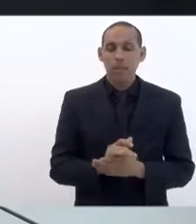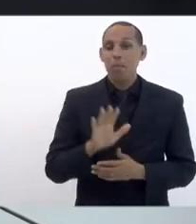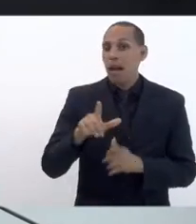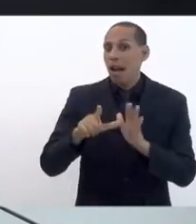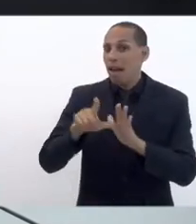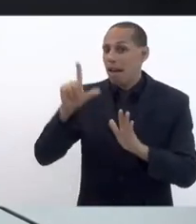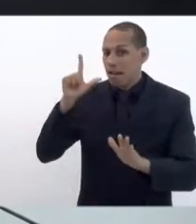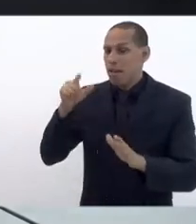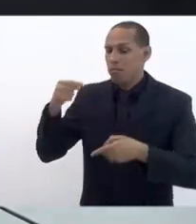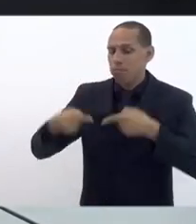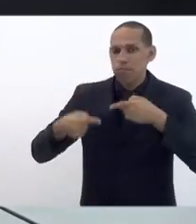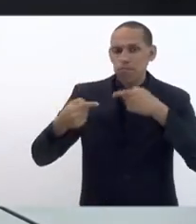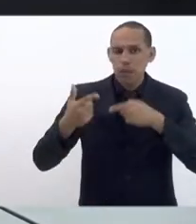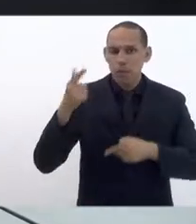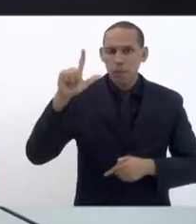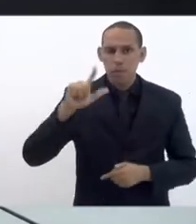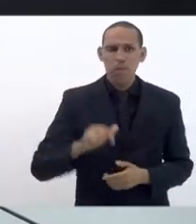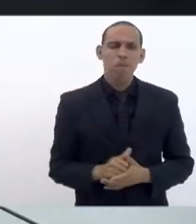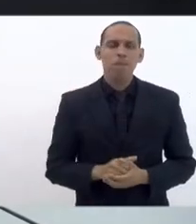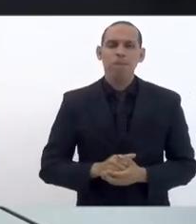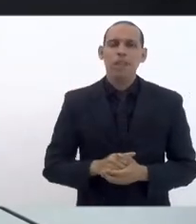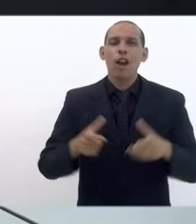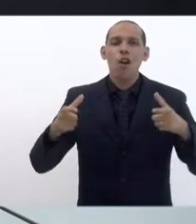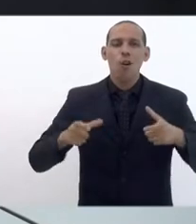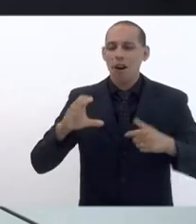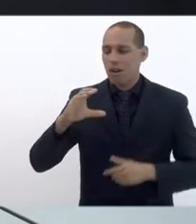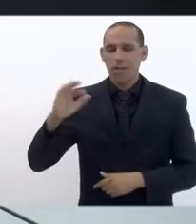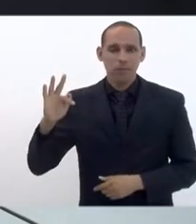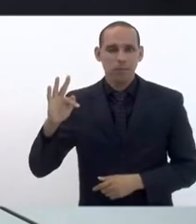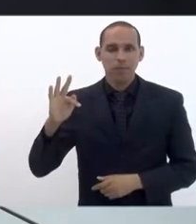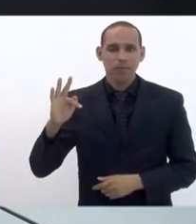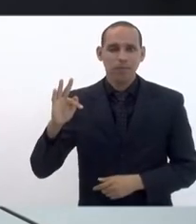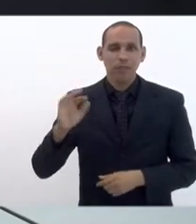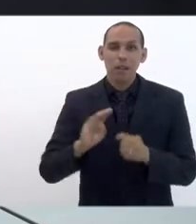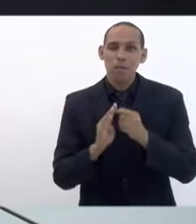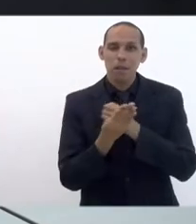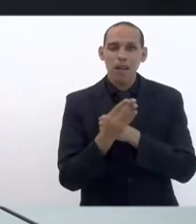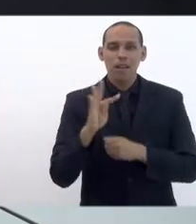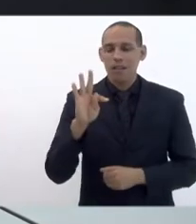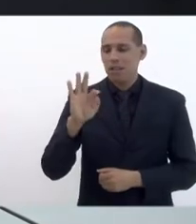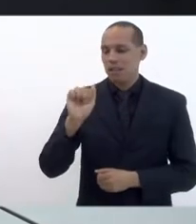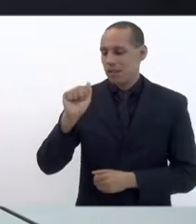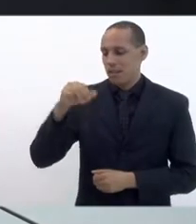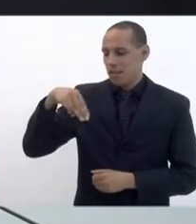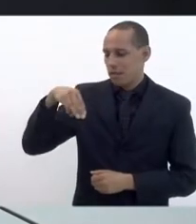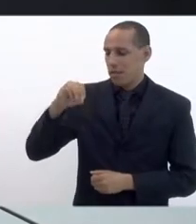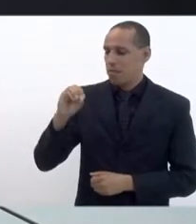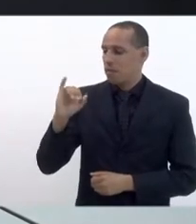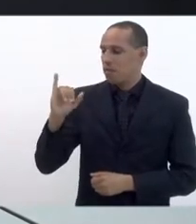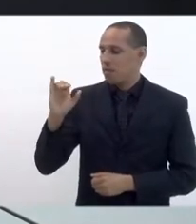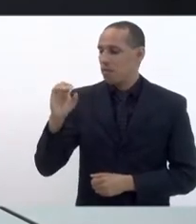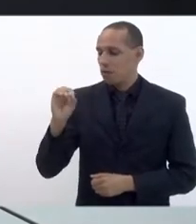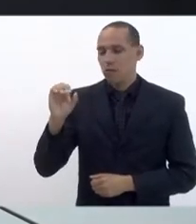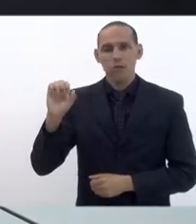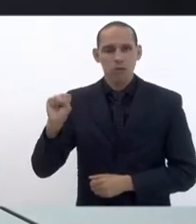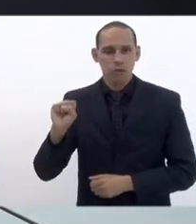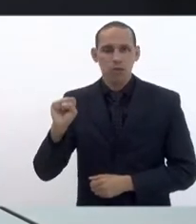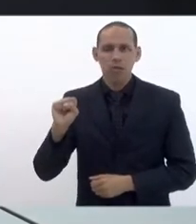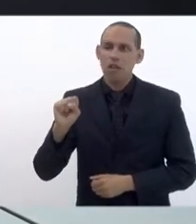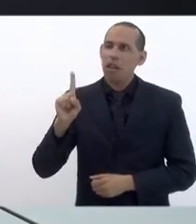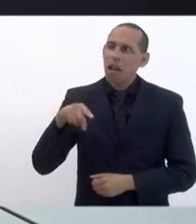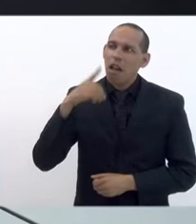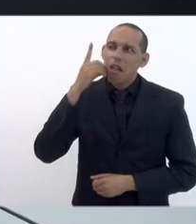outra discussão em Cabo Frio, com o bairro de Tamoios. Autoria, salvo erro de memória, deputado